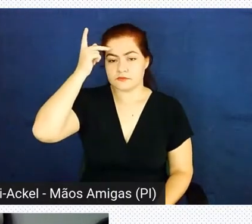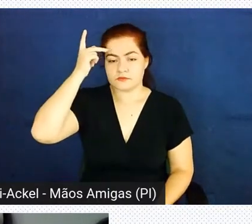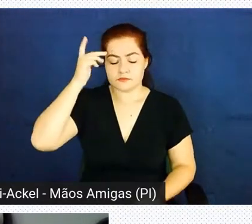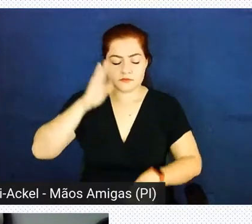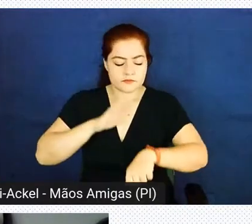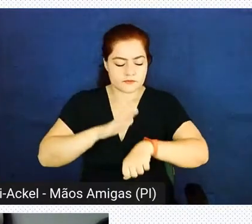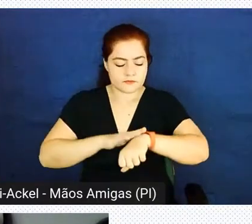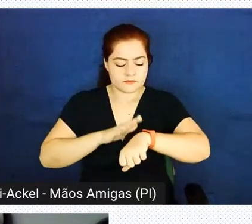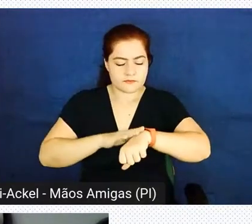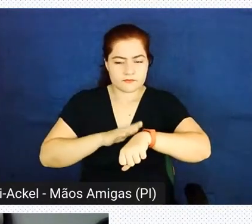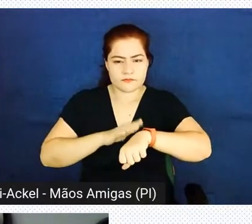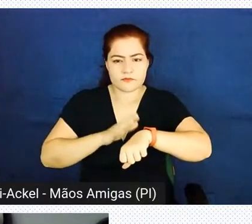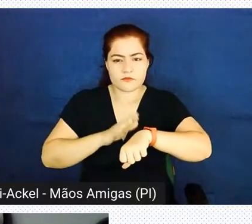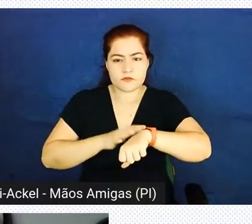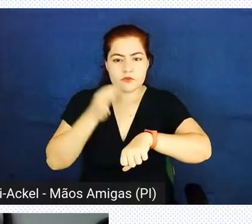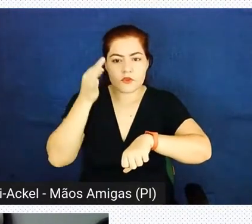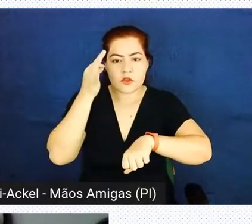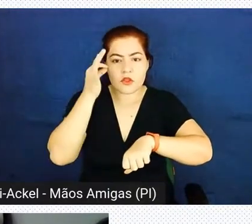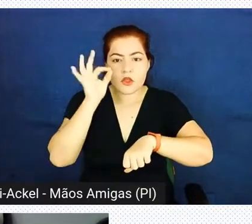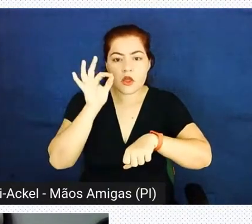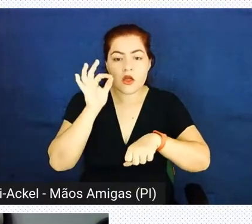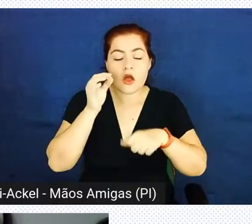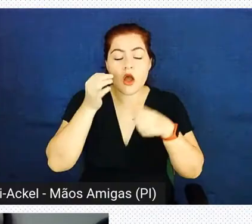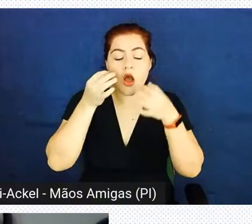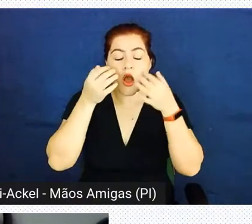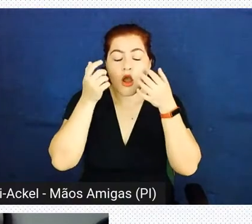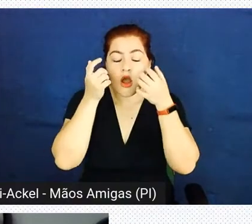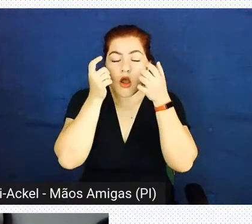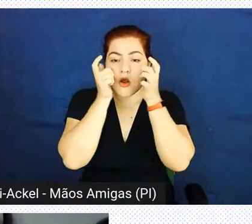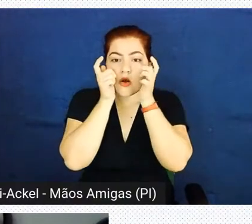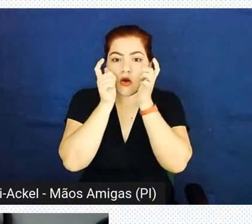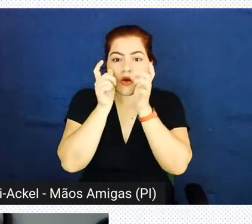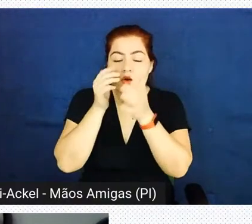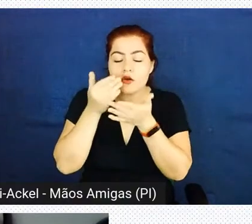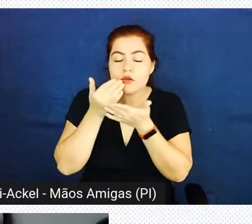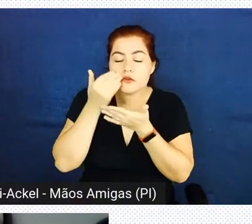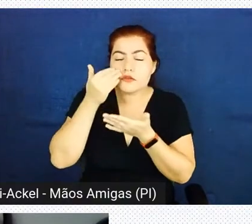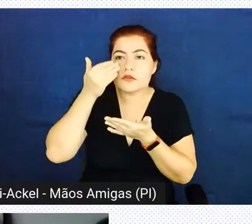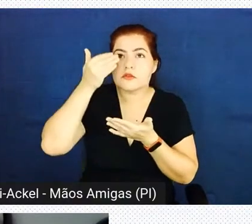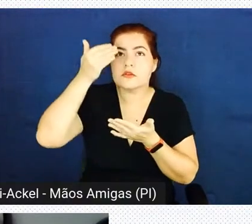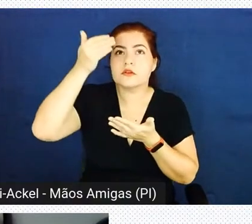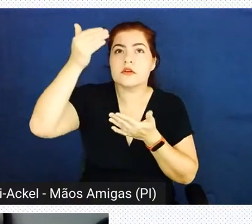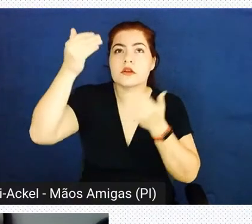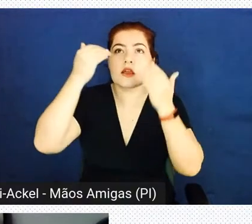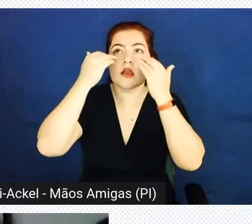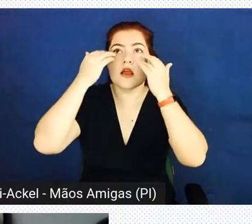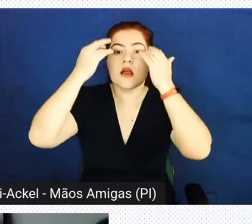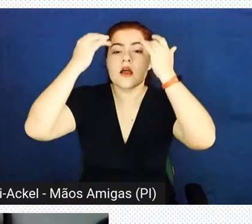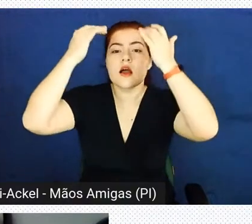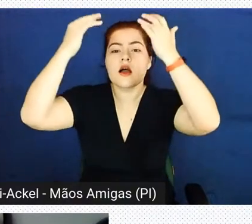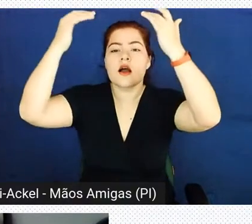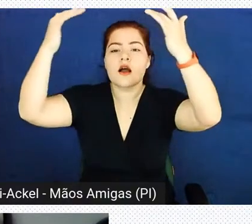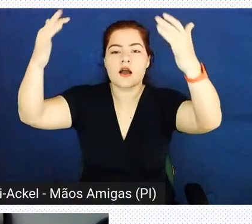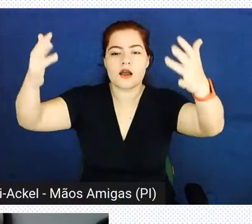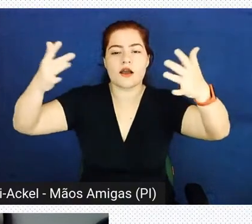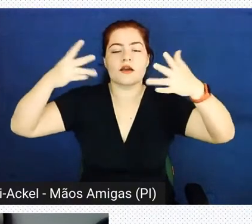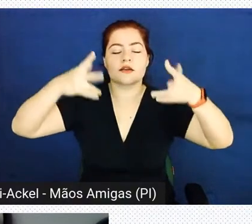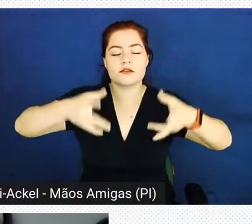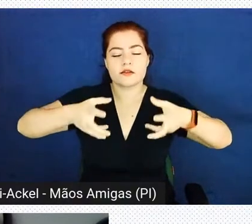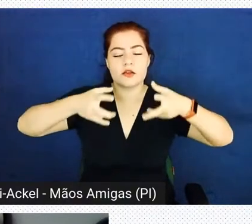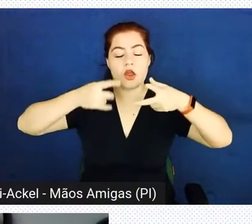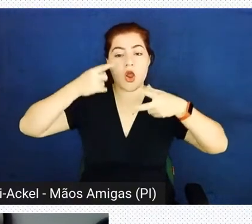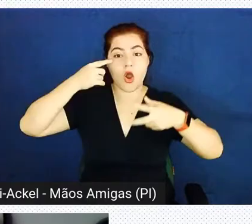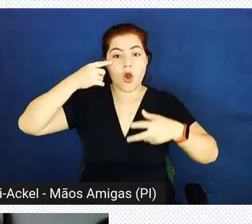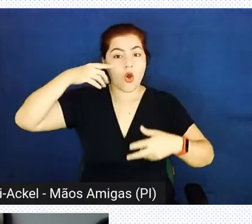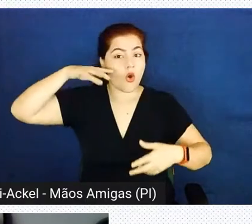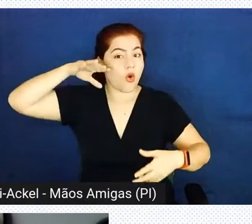momento conseguiam enxergar além, perceber e desenvolver o que Jesus nos ensinou como ouvidos de ouvir e olhos